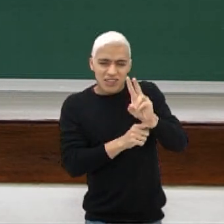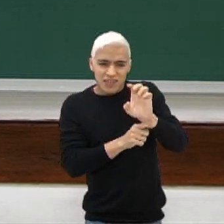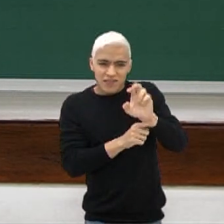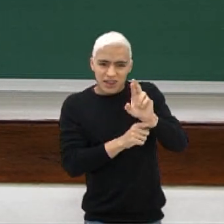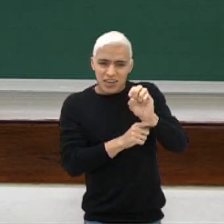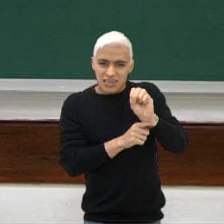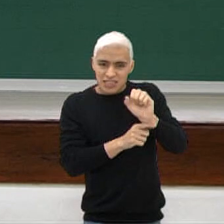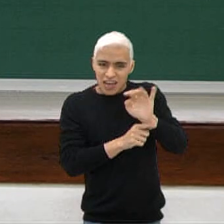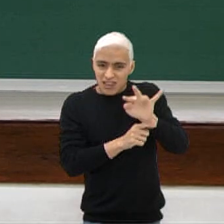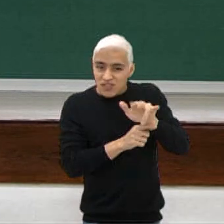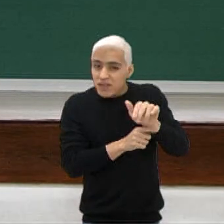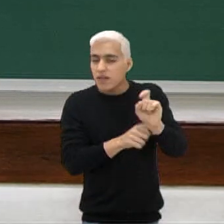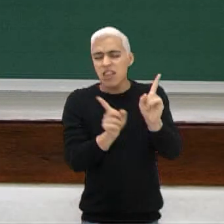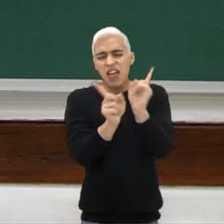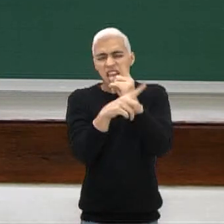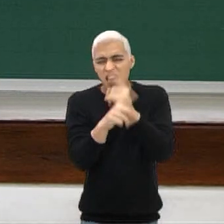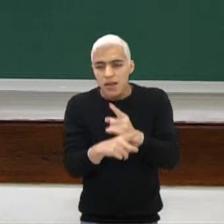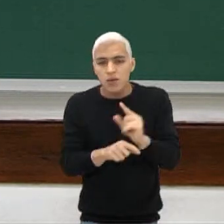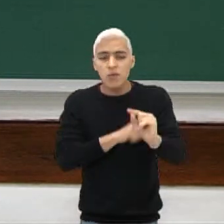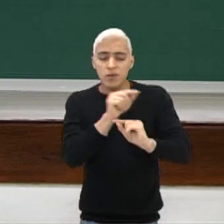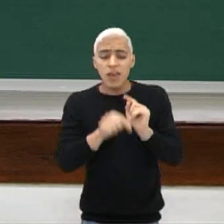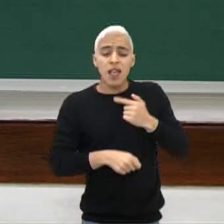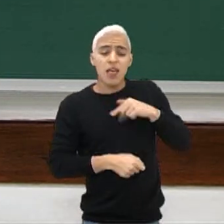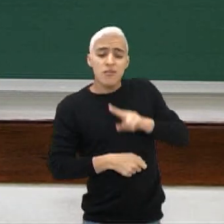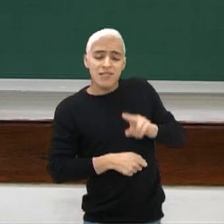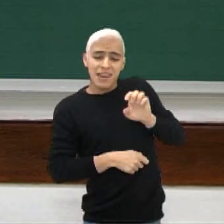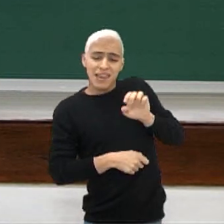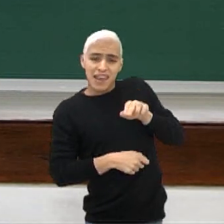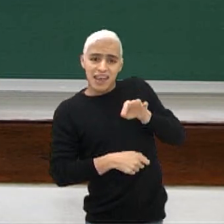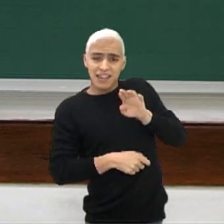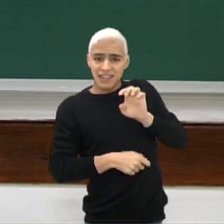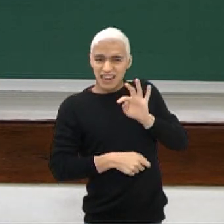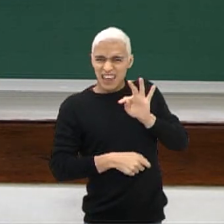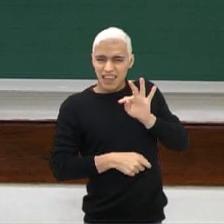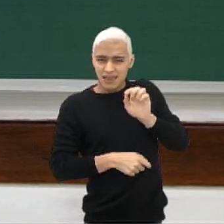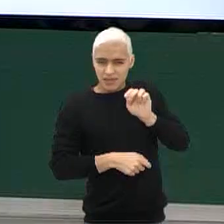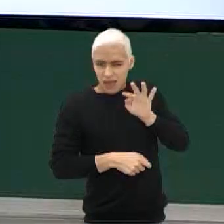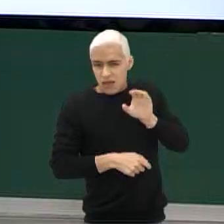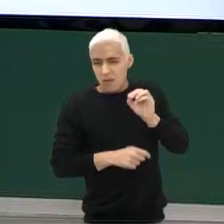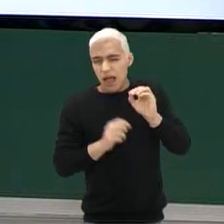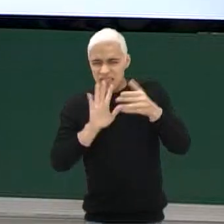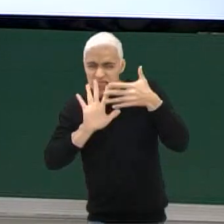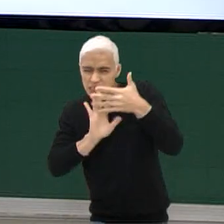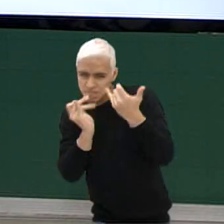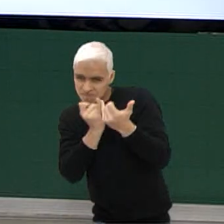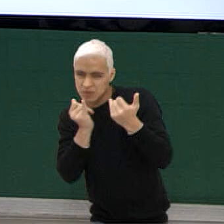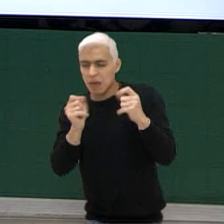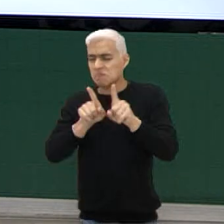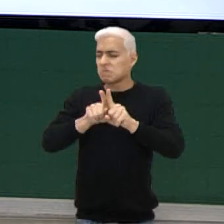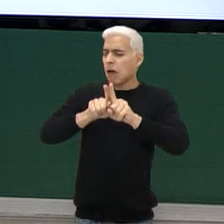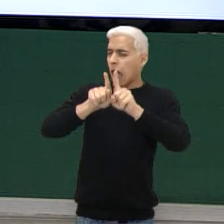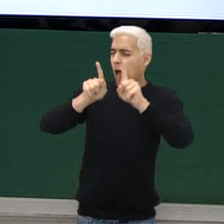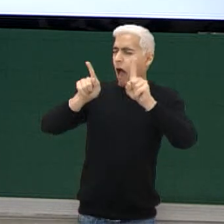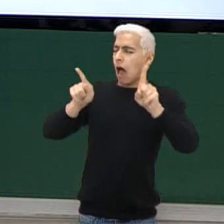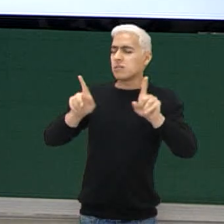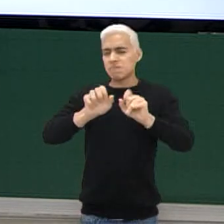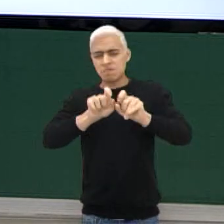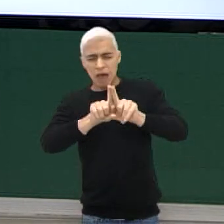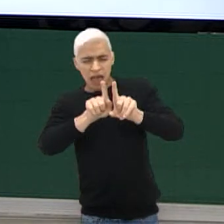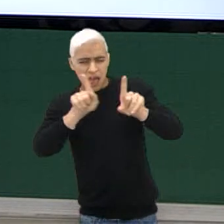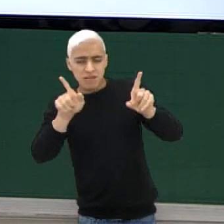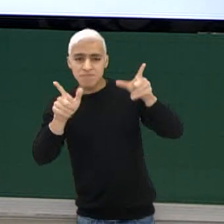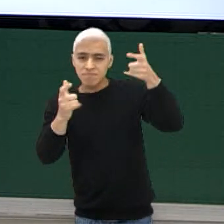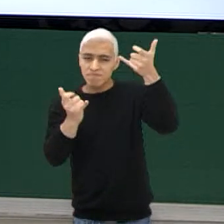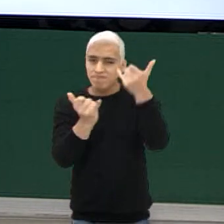eu fiz a utilização do entretanto. Mas se você utilizou uma outra conjunção, mas que ela também